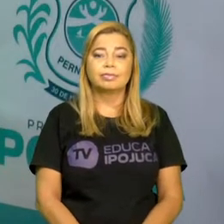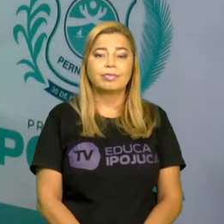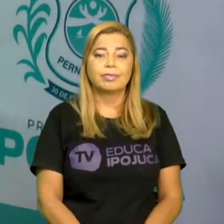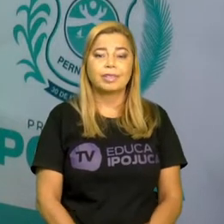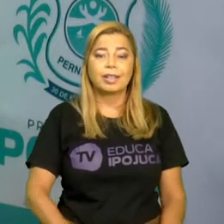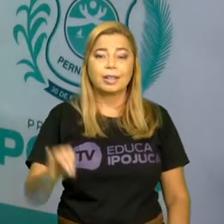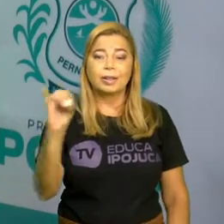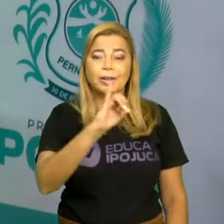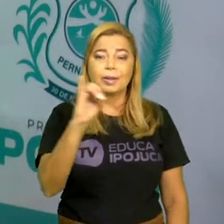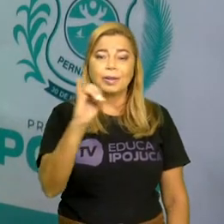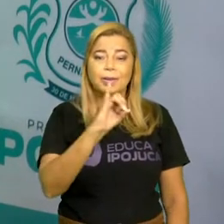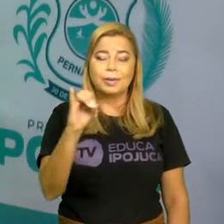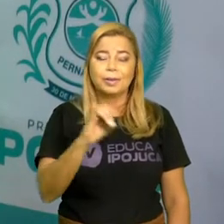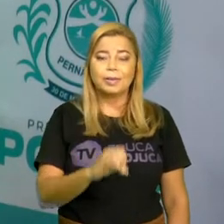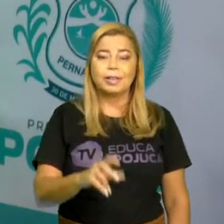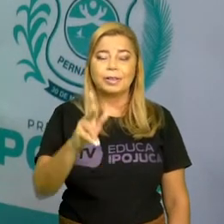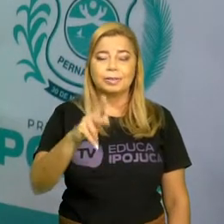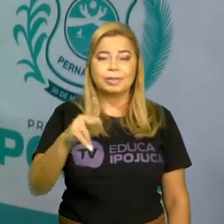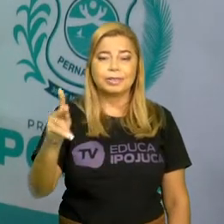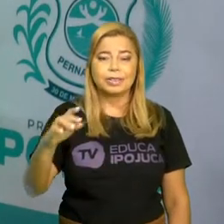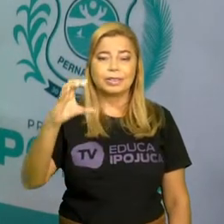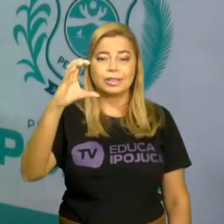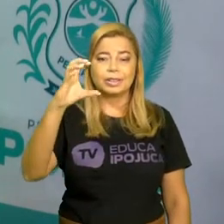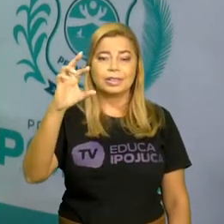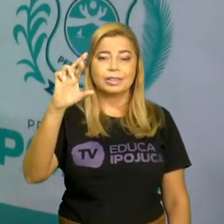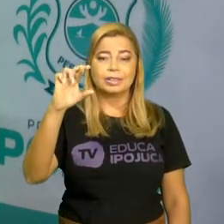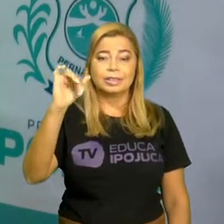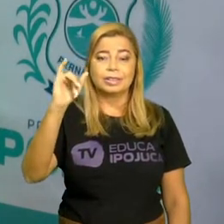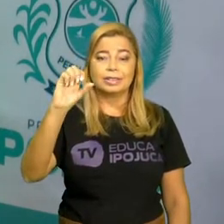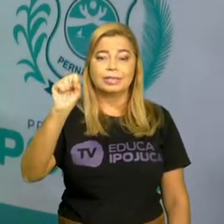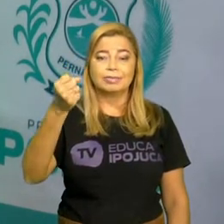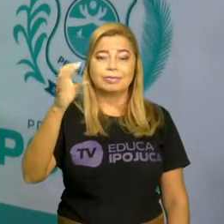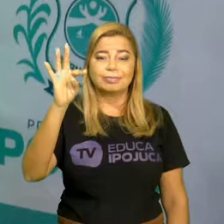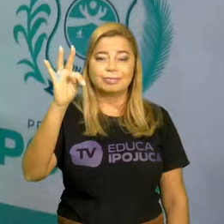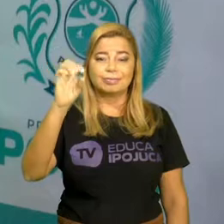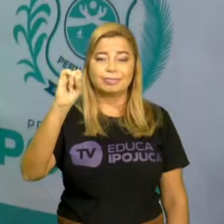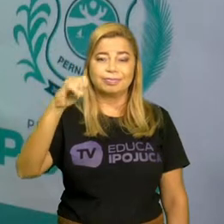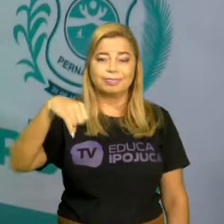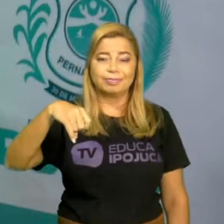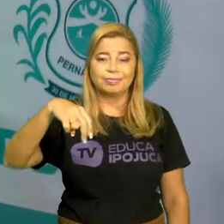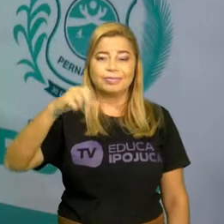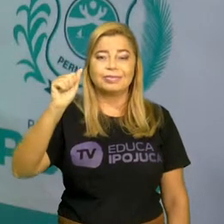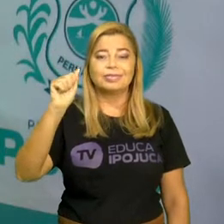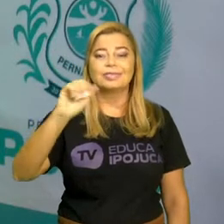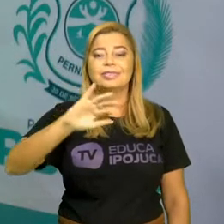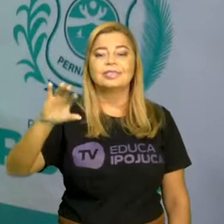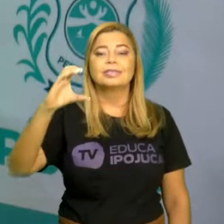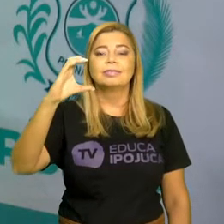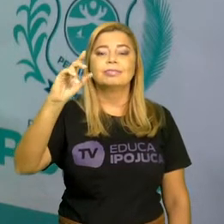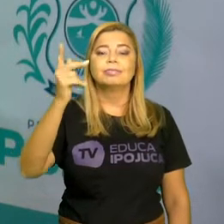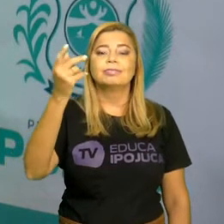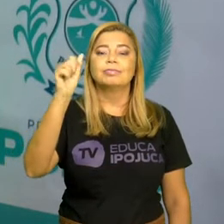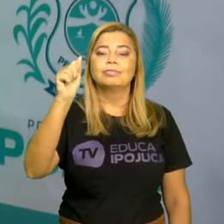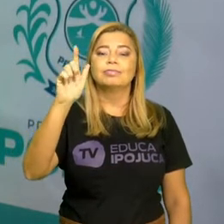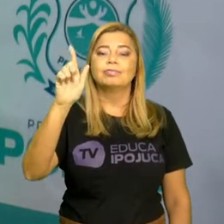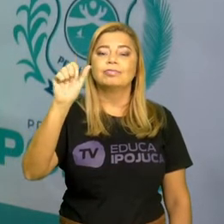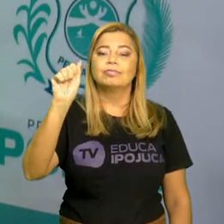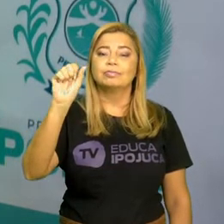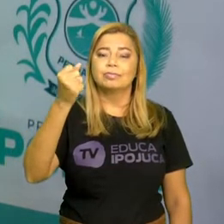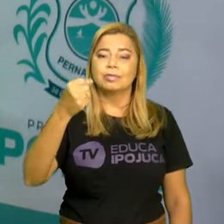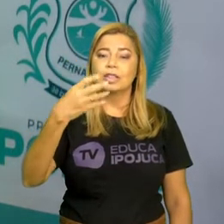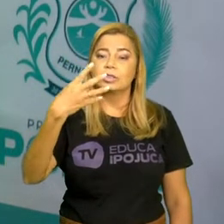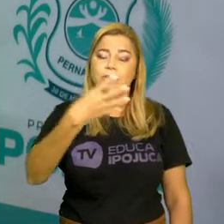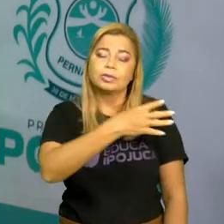Olá, meu nome é Cristina Chagas, sou professora do quarto ano e hoje nós vamos ter uma aula de